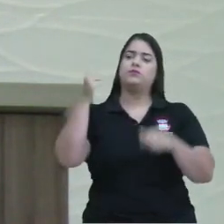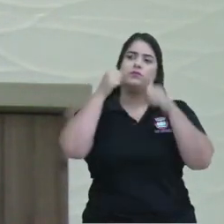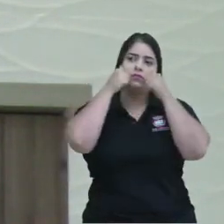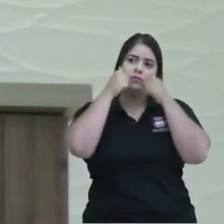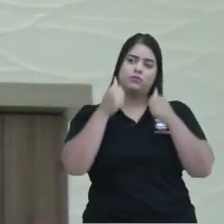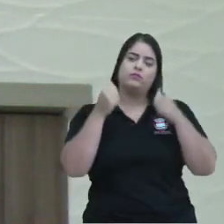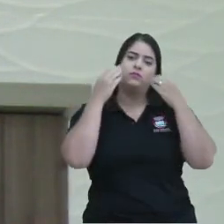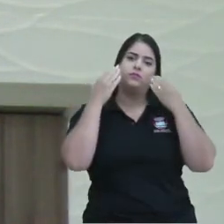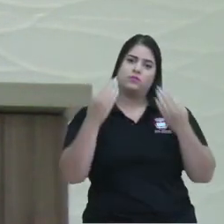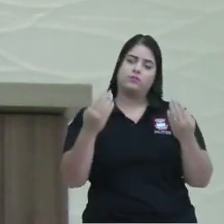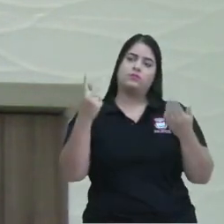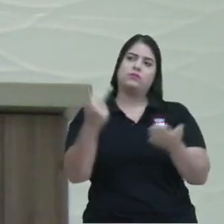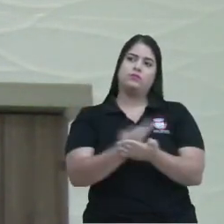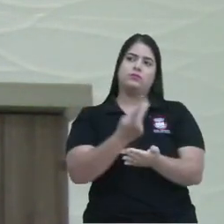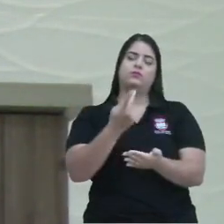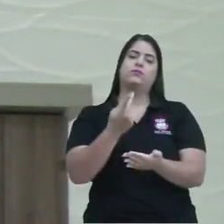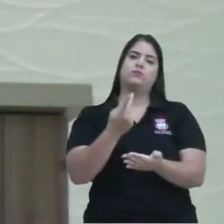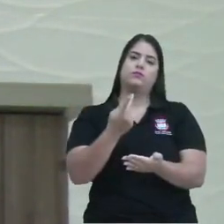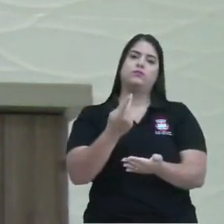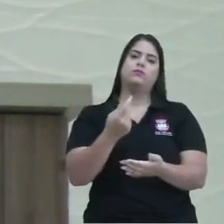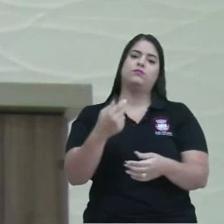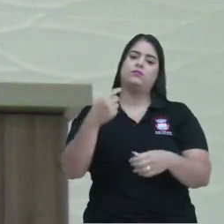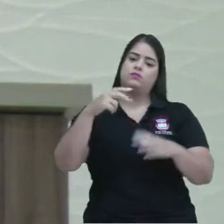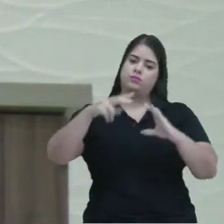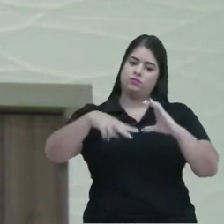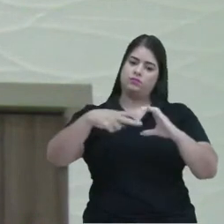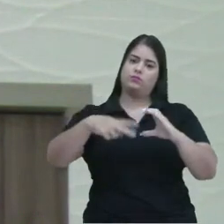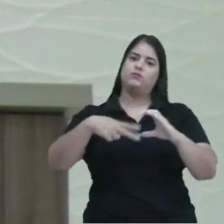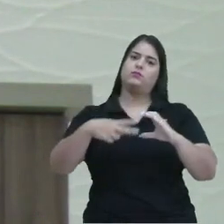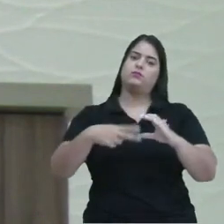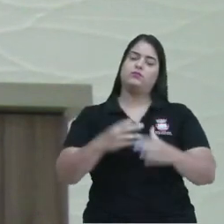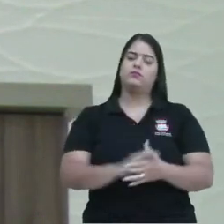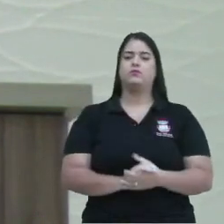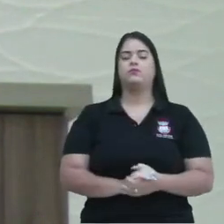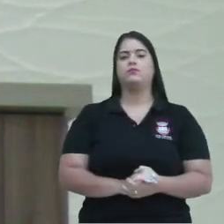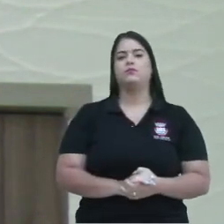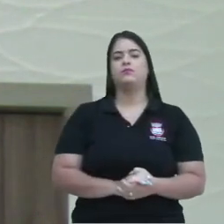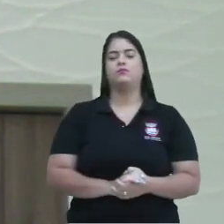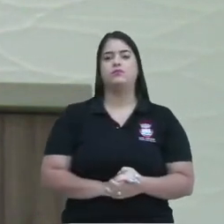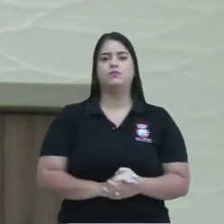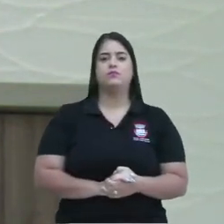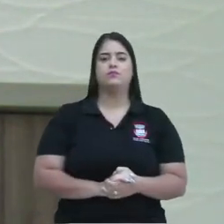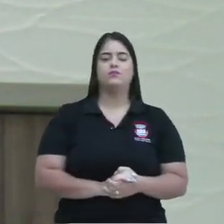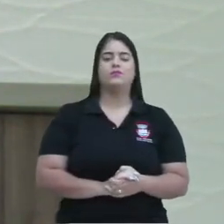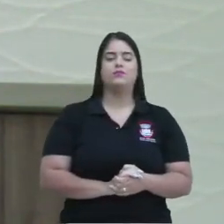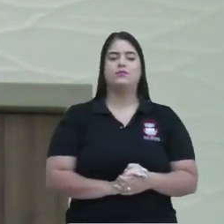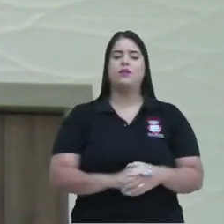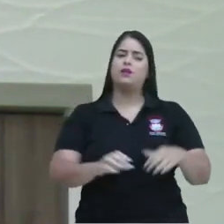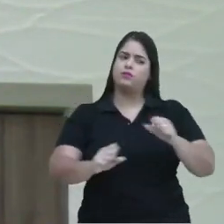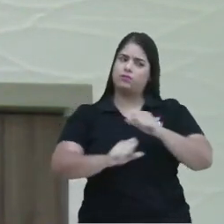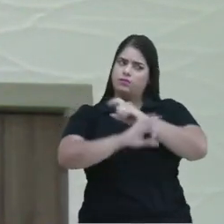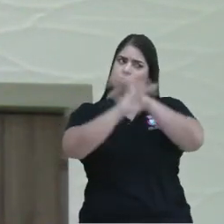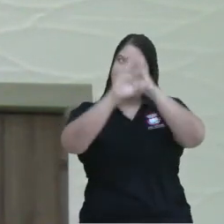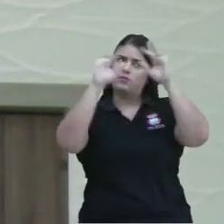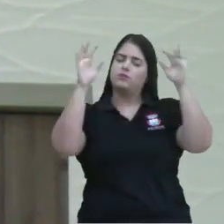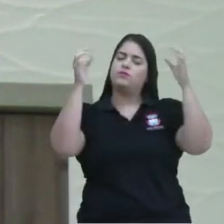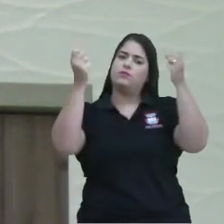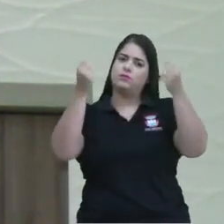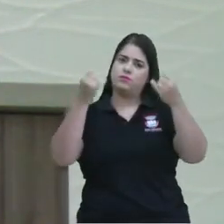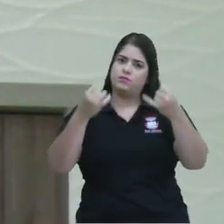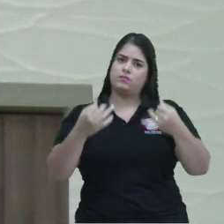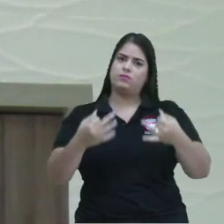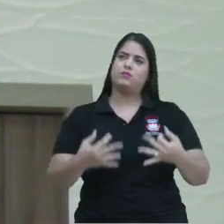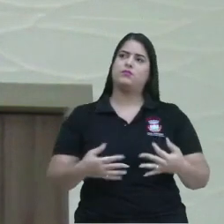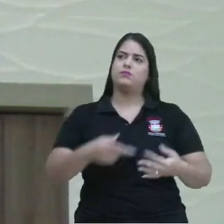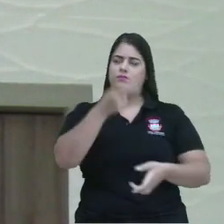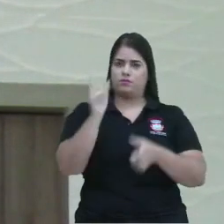audiência aqui na nossa Câmara, na nossa casa, na Casa do Povo, para que possa esclarecer para todo esse pessoal